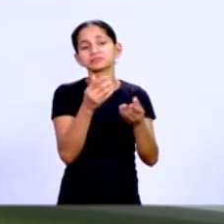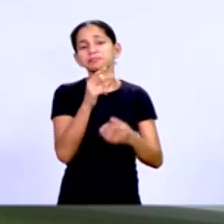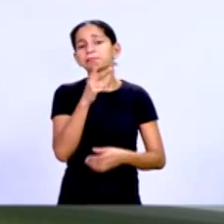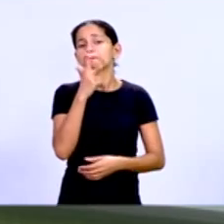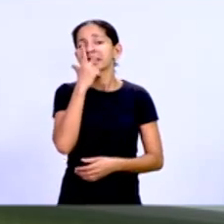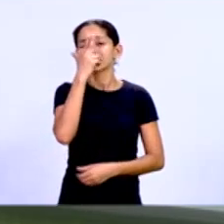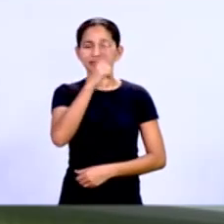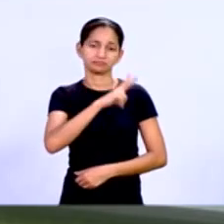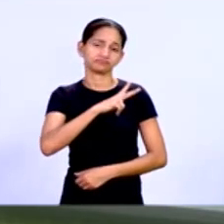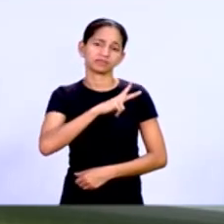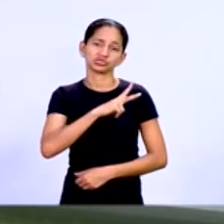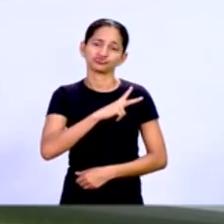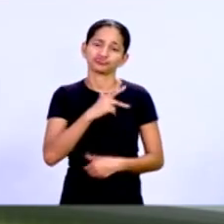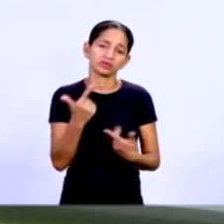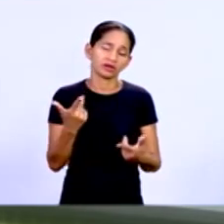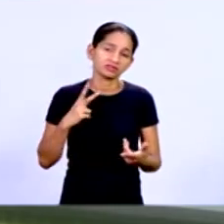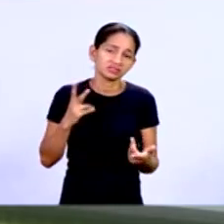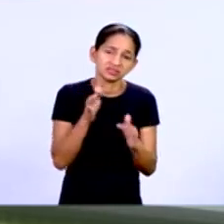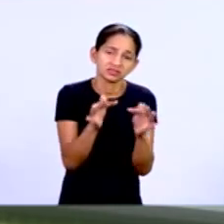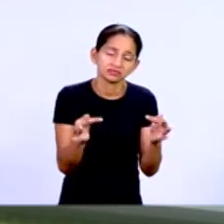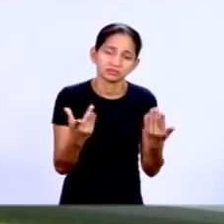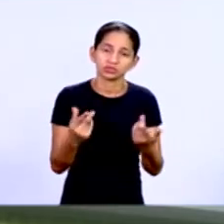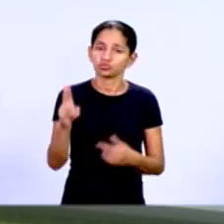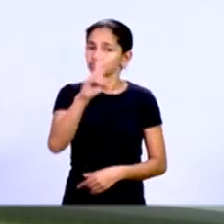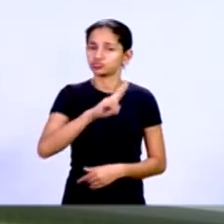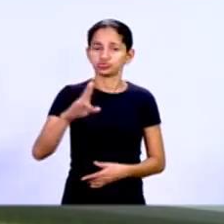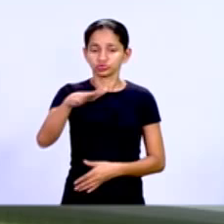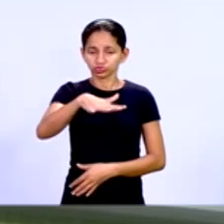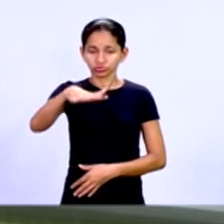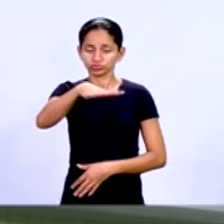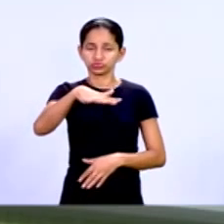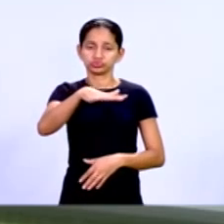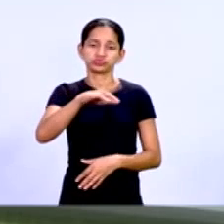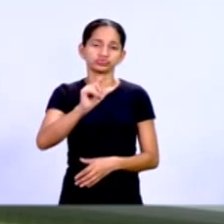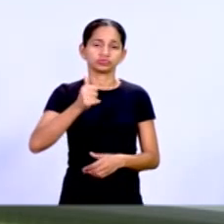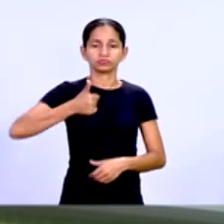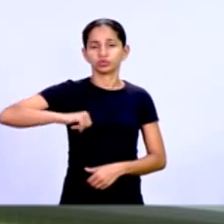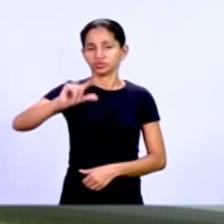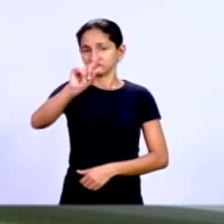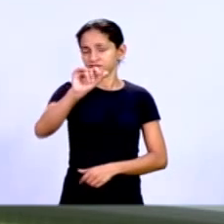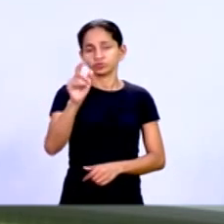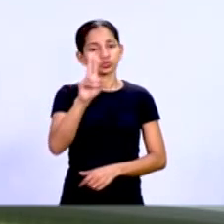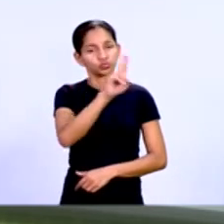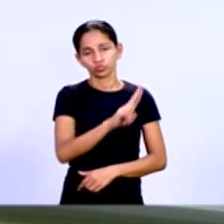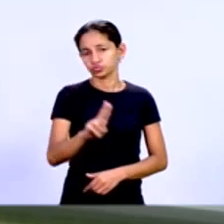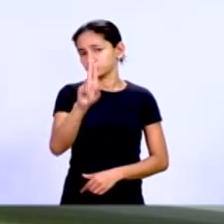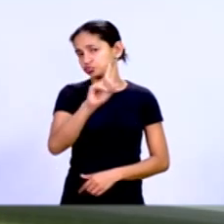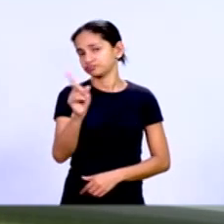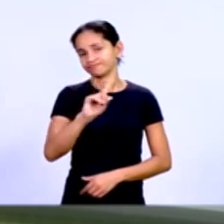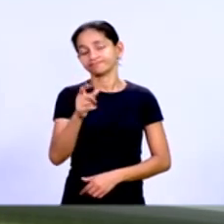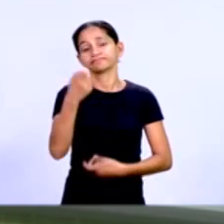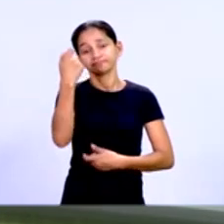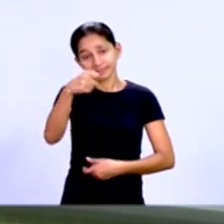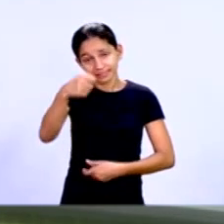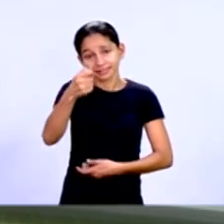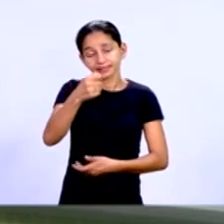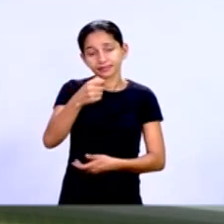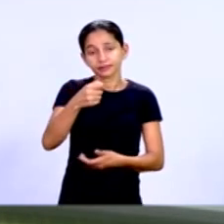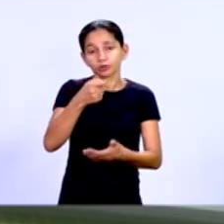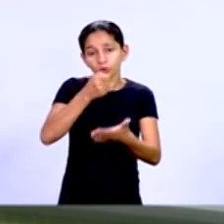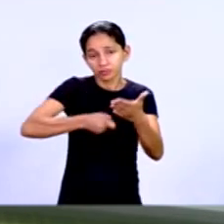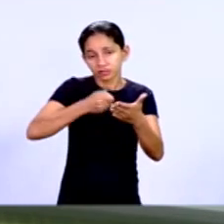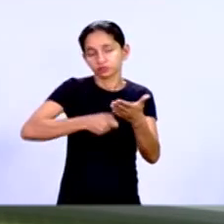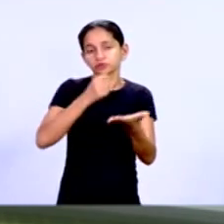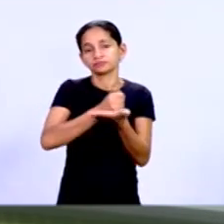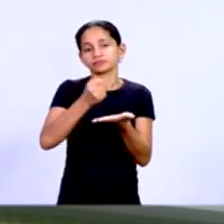particular. Então você não usou o mercado de valores, mercado de Bolsa de Valores. Então não é reconhecido como mercado de valores. Para